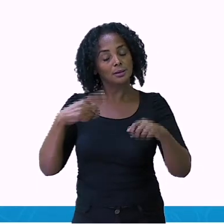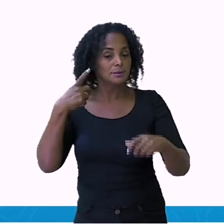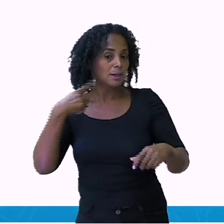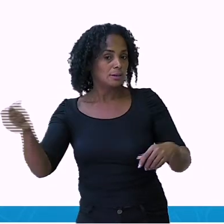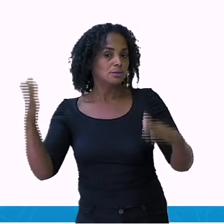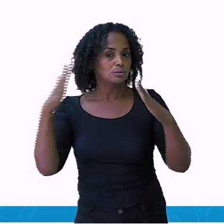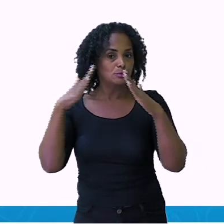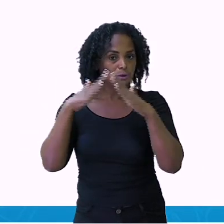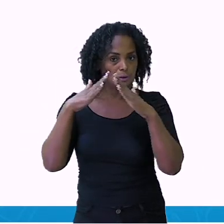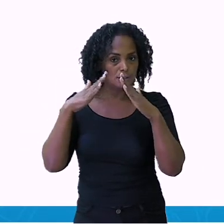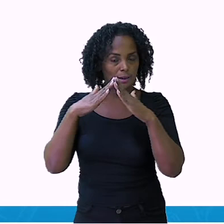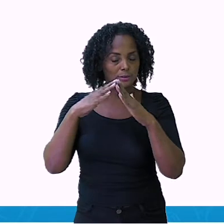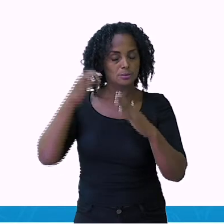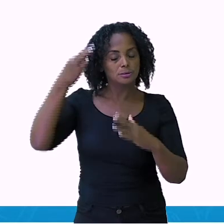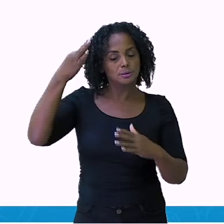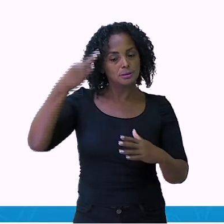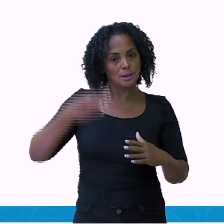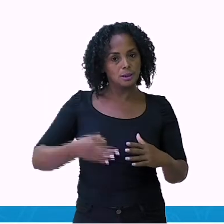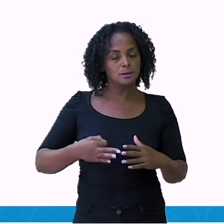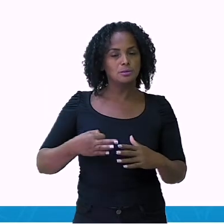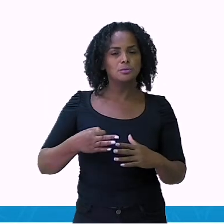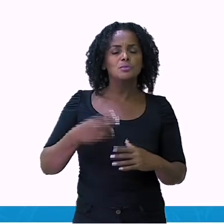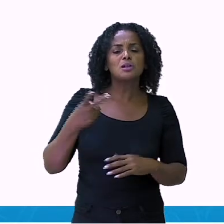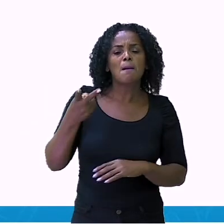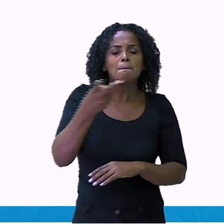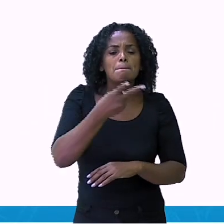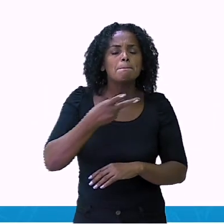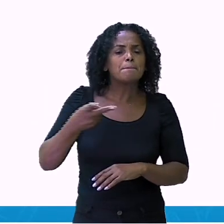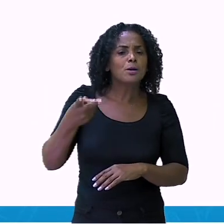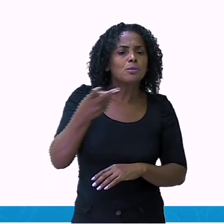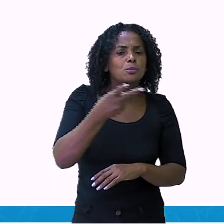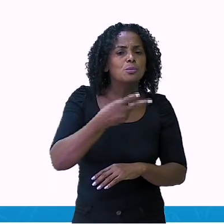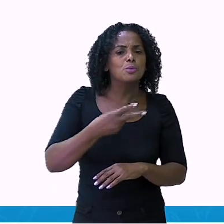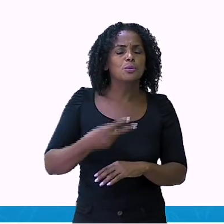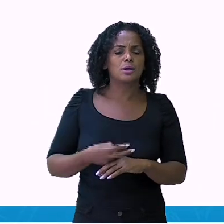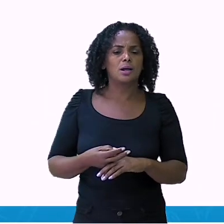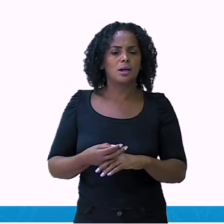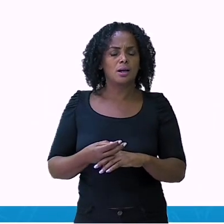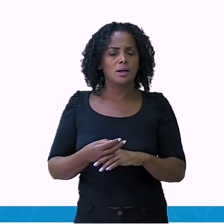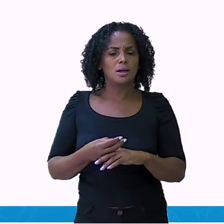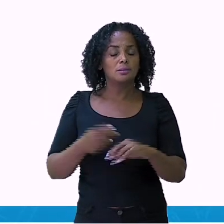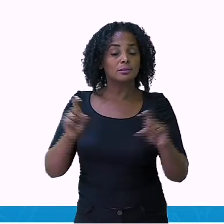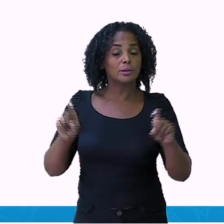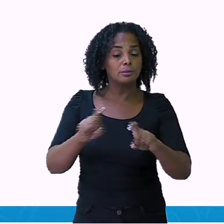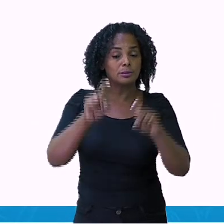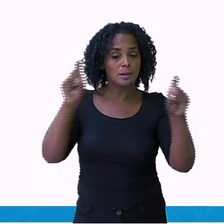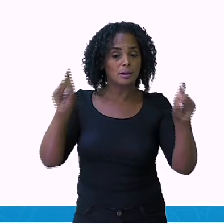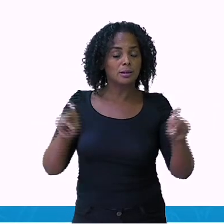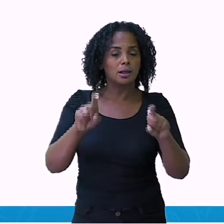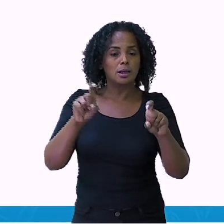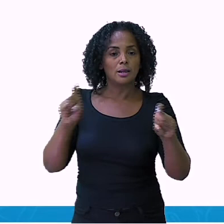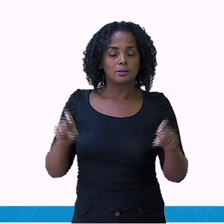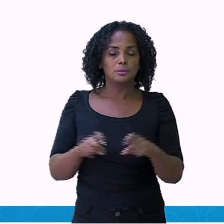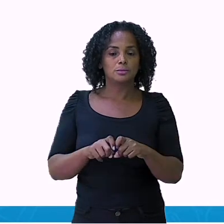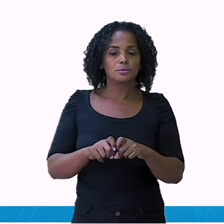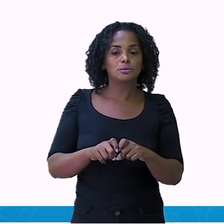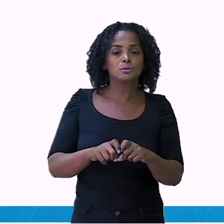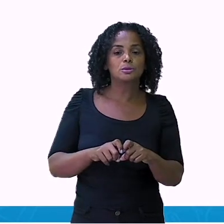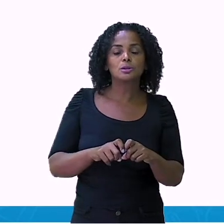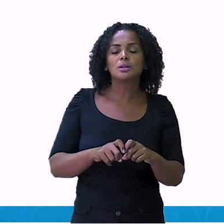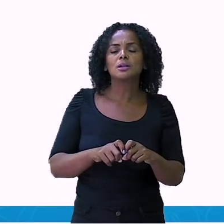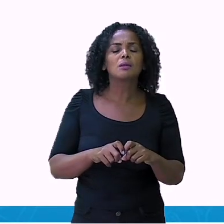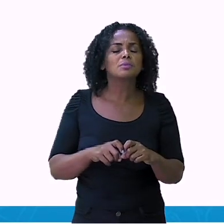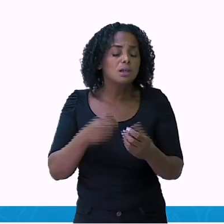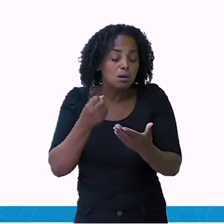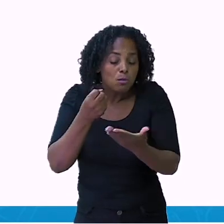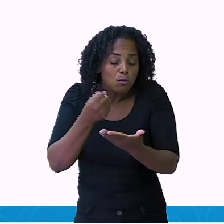casa. Então, o certo é você buscar um site que seja seguro, realizar as suas compras e aí você